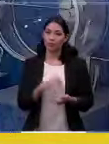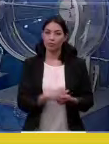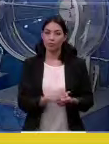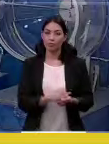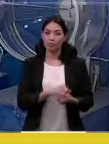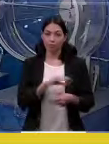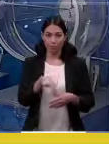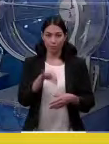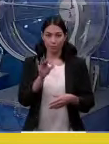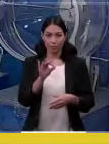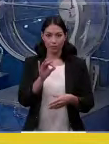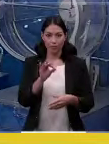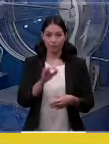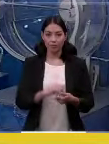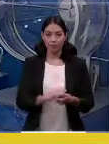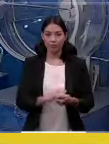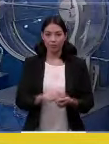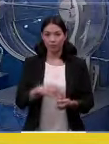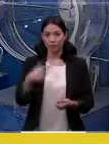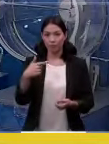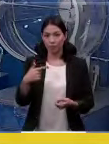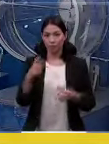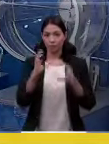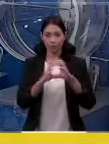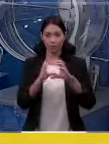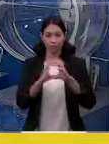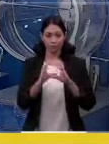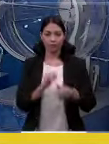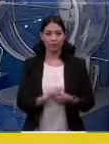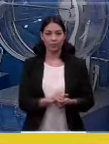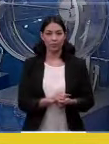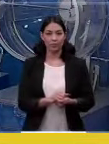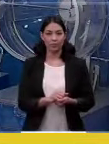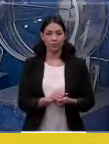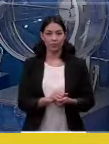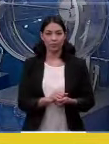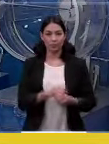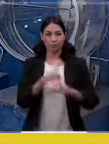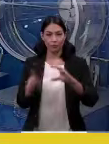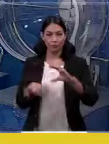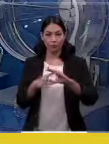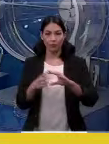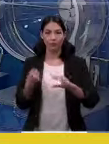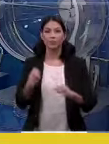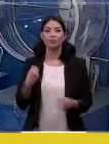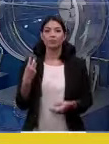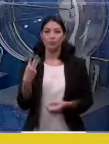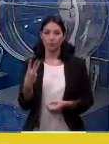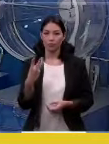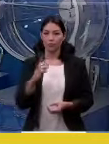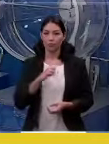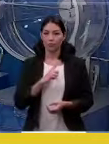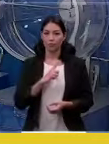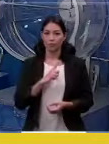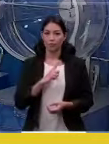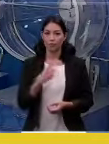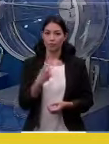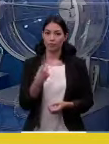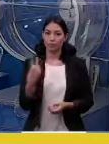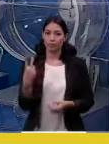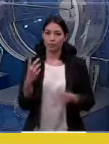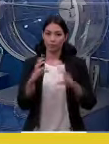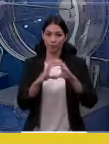31. Deste globo sortearemos 7 dezenas. O suporte acima do globo número 3 está abastecido com